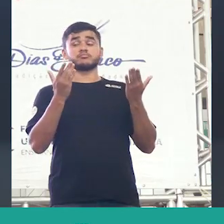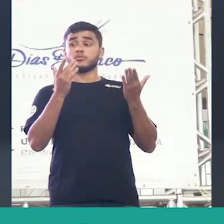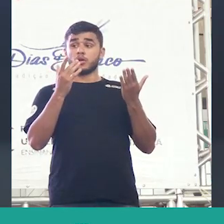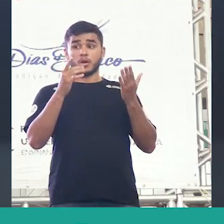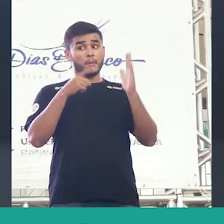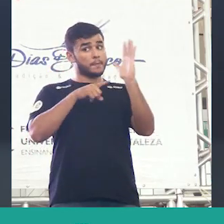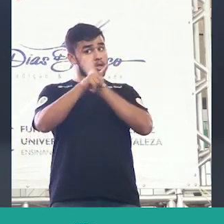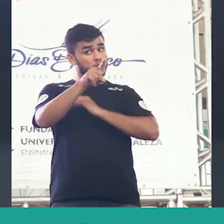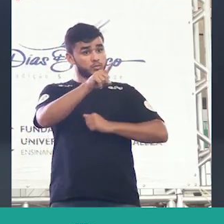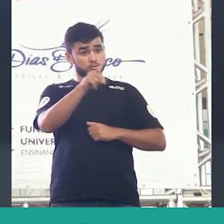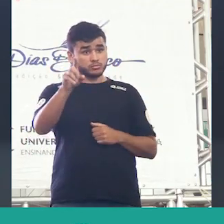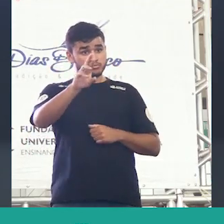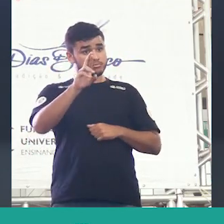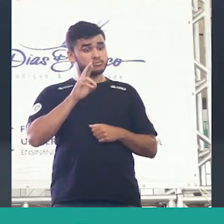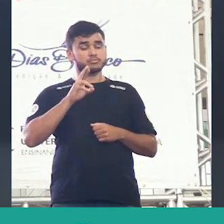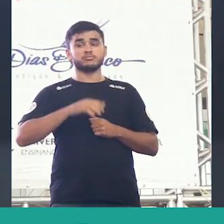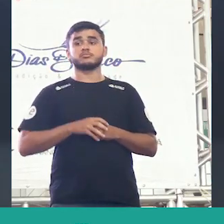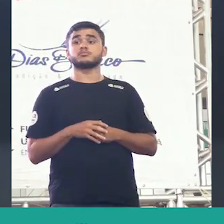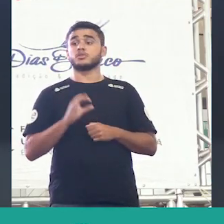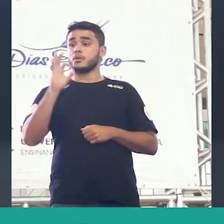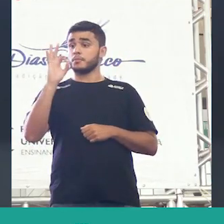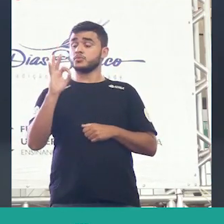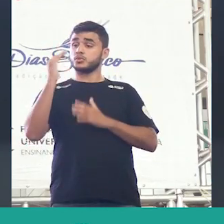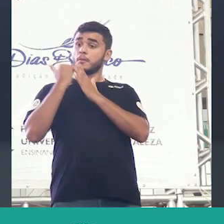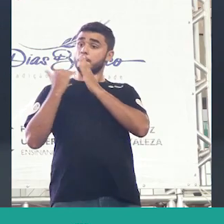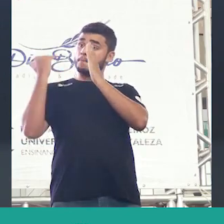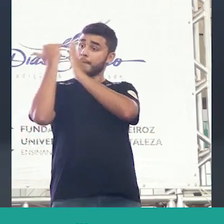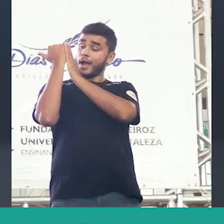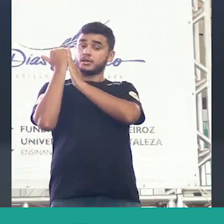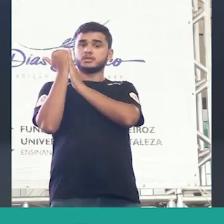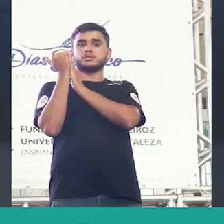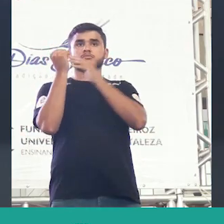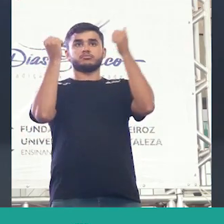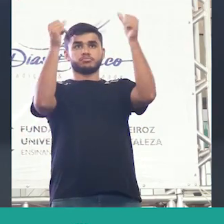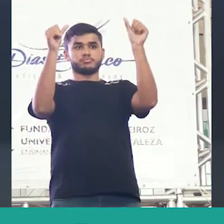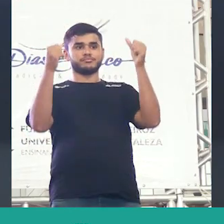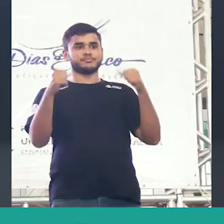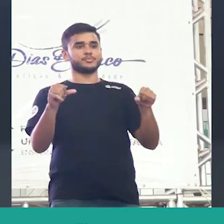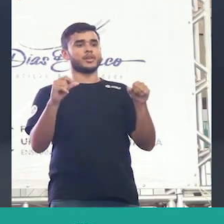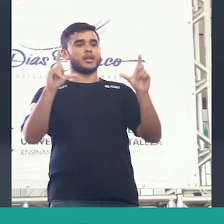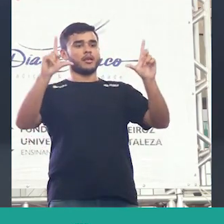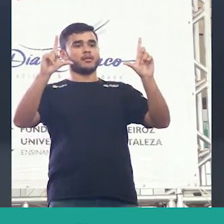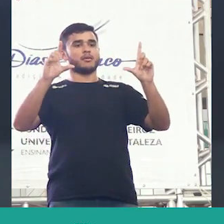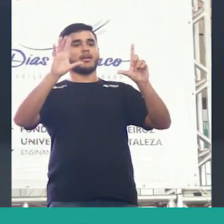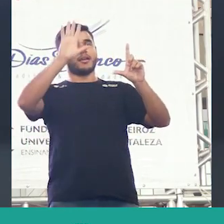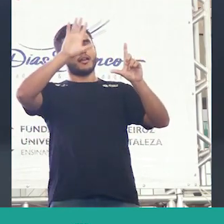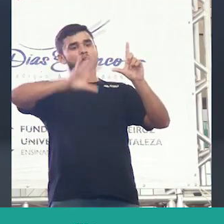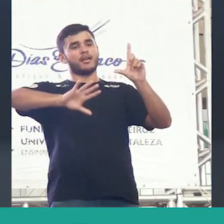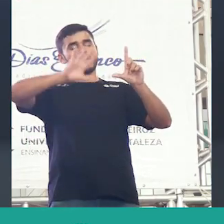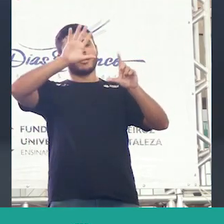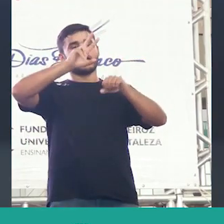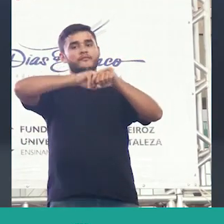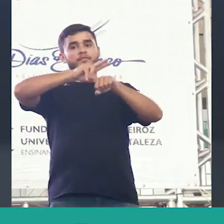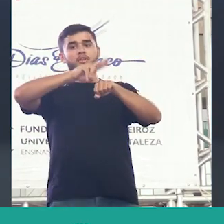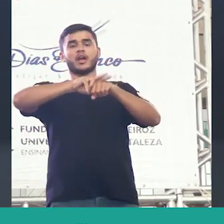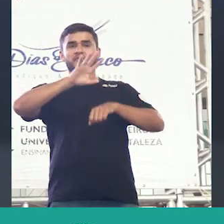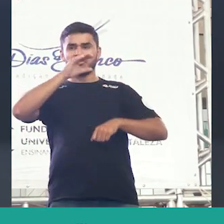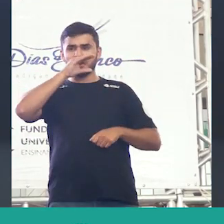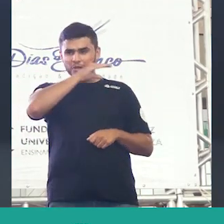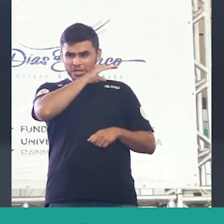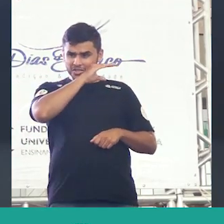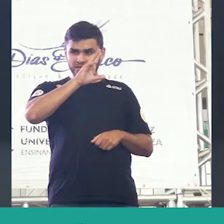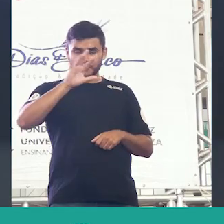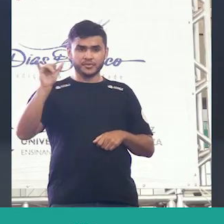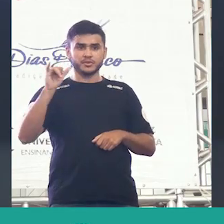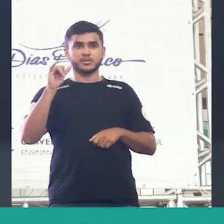você vai me dizer, quanto maiores forem a porcentagem dos vidros, mais calor entra no veículo